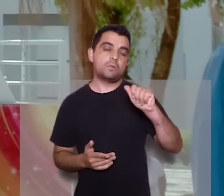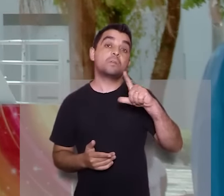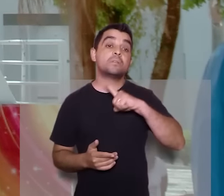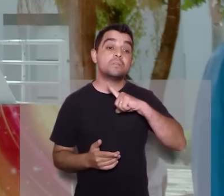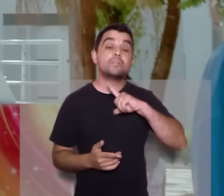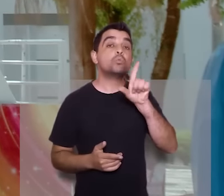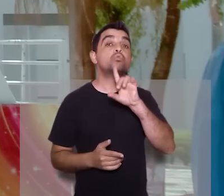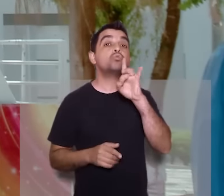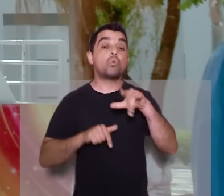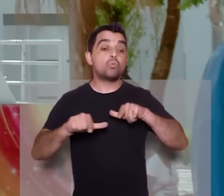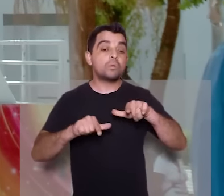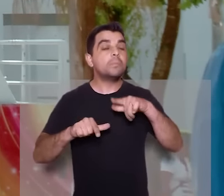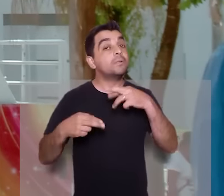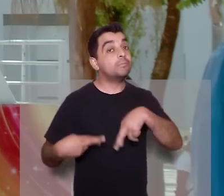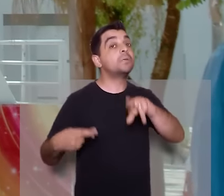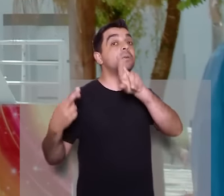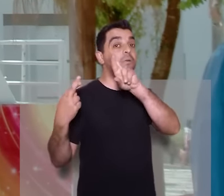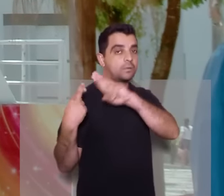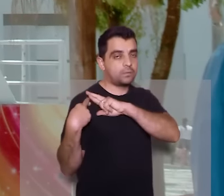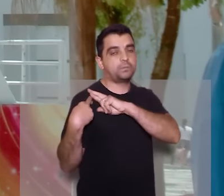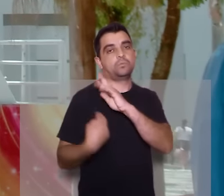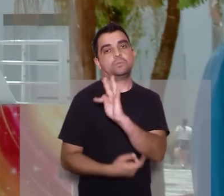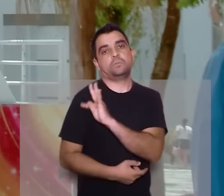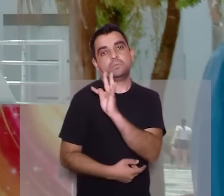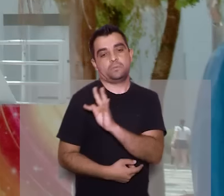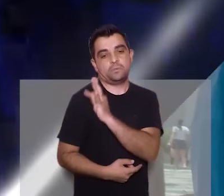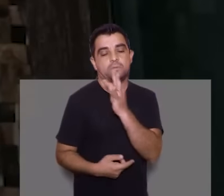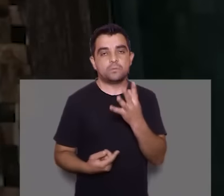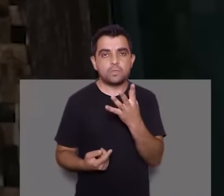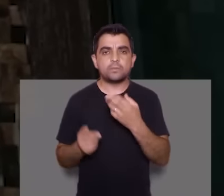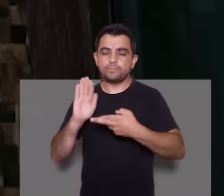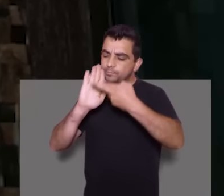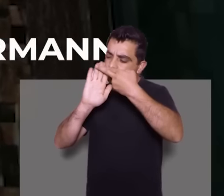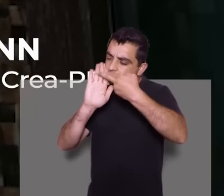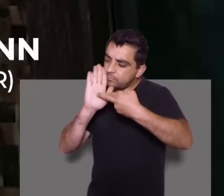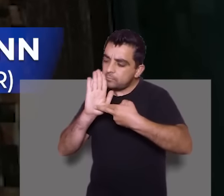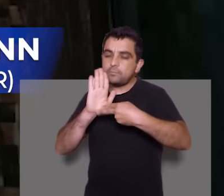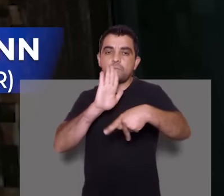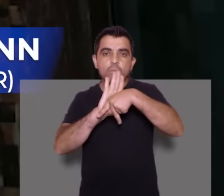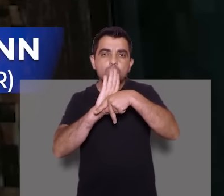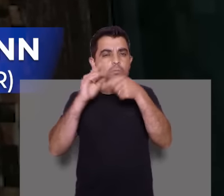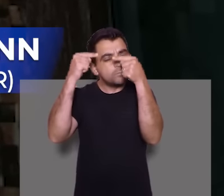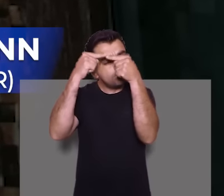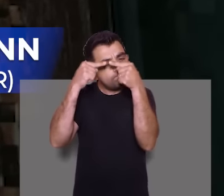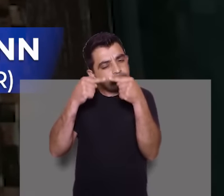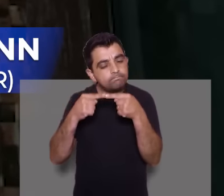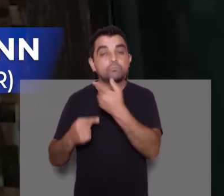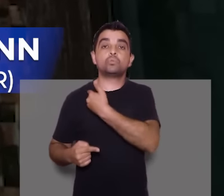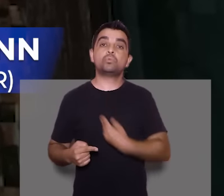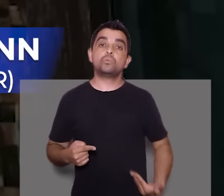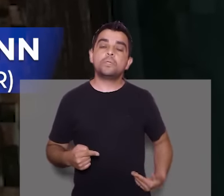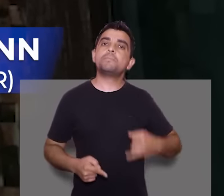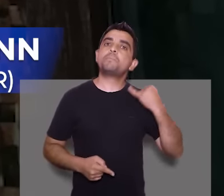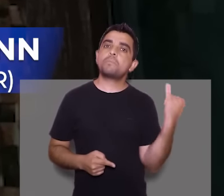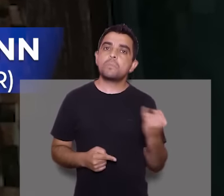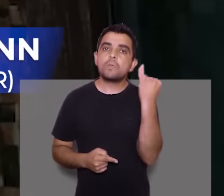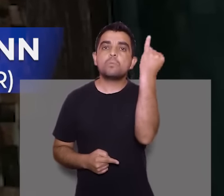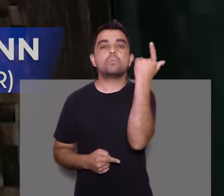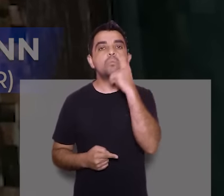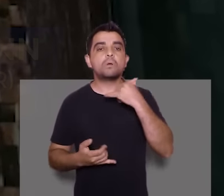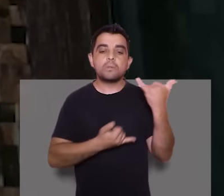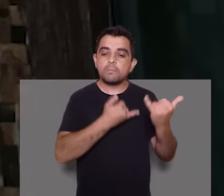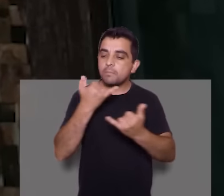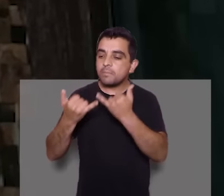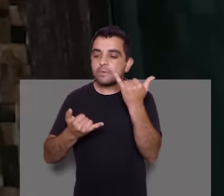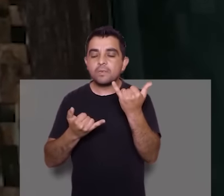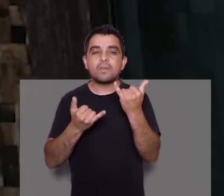uma atividade em si, e sim uma responsabilidade técnica. Nesse sentido, seguir as normas exigidas pelos órgãos públicos é fundamental